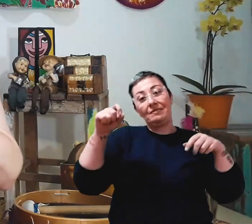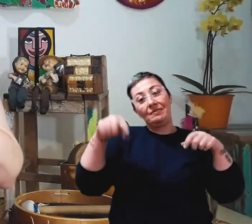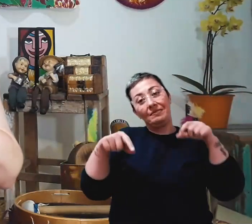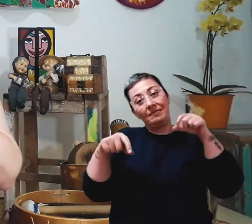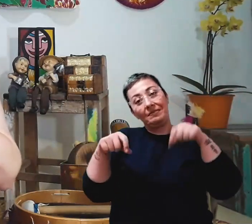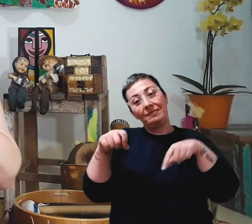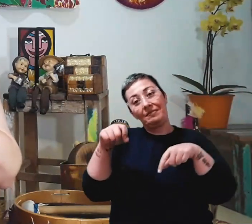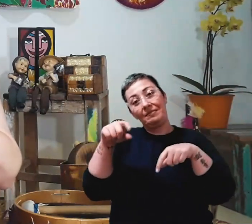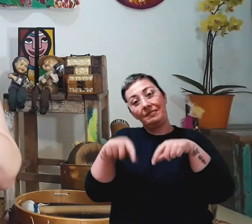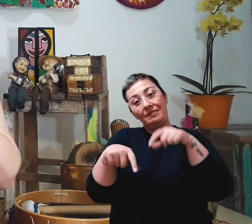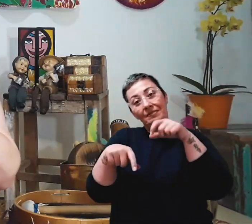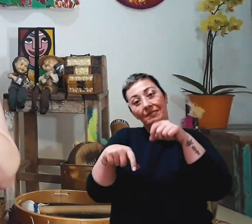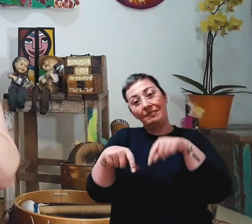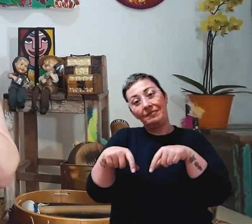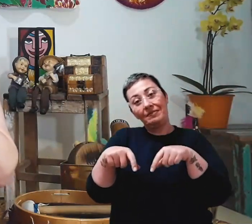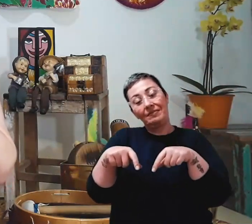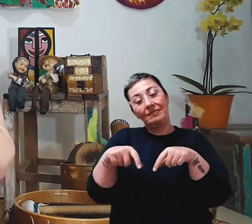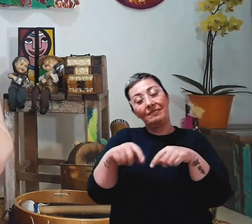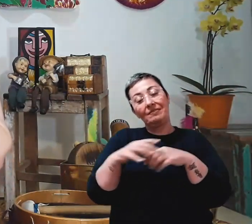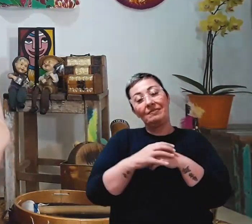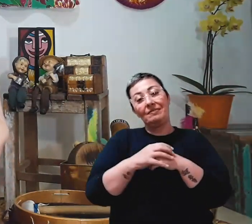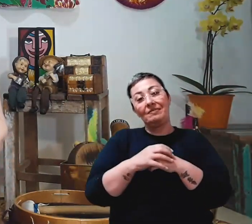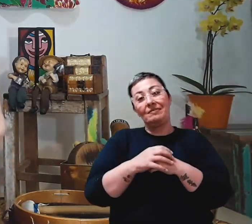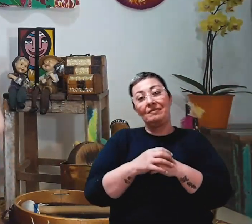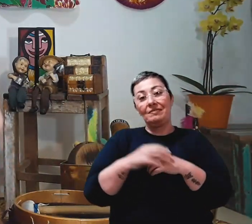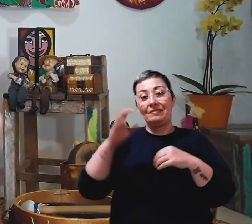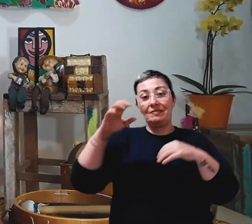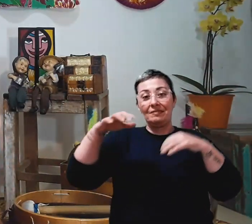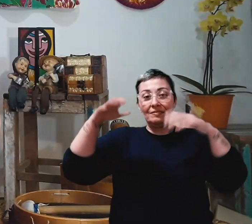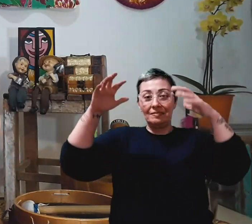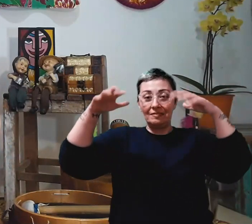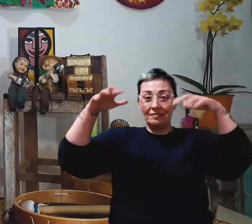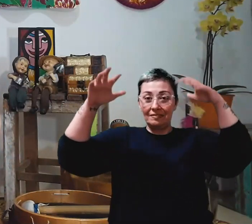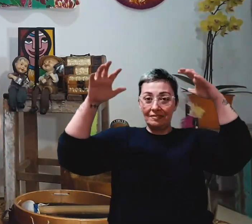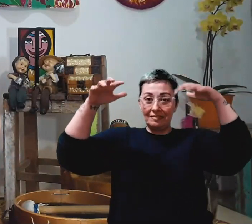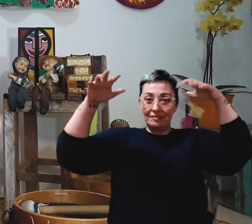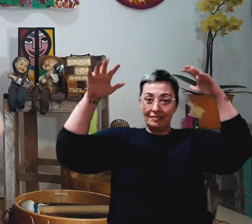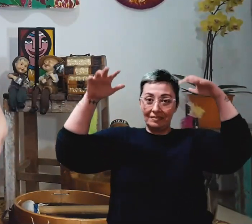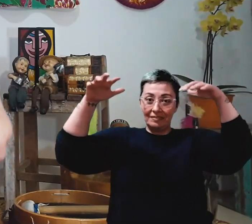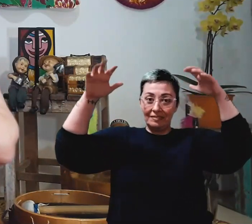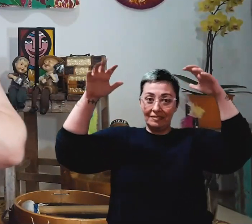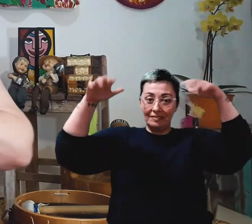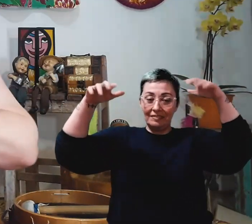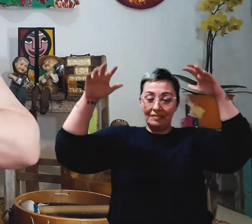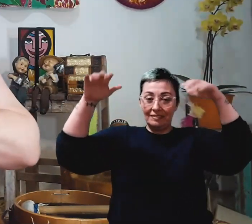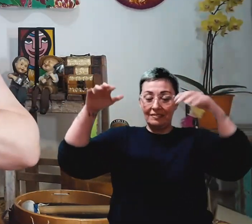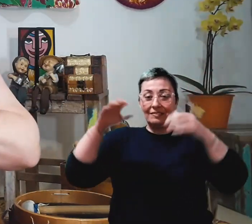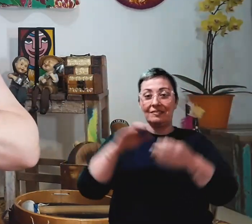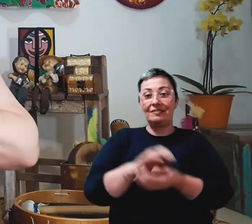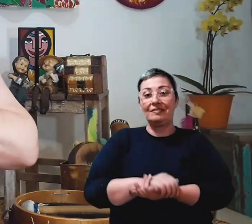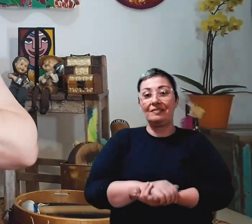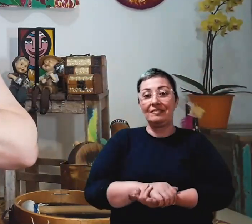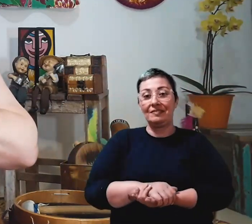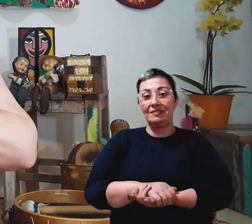Plim, plim, plim, plim, olha a chuva.